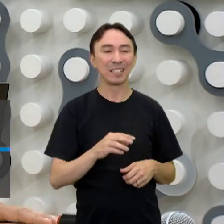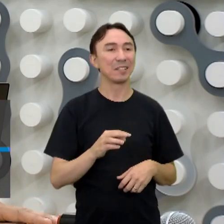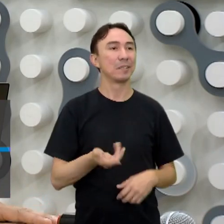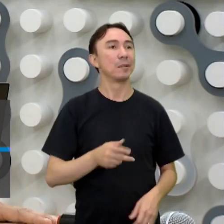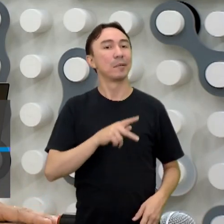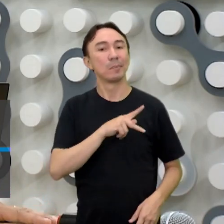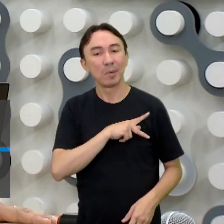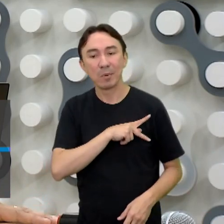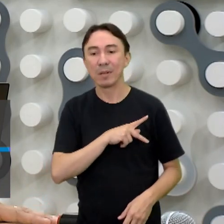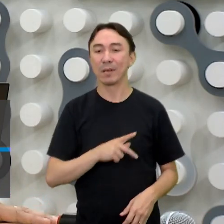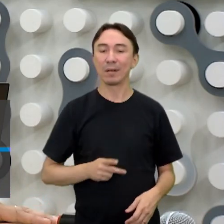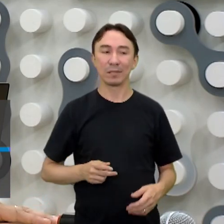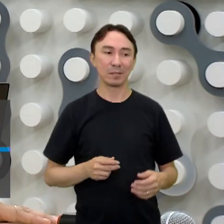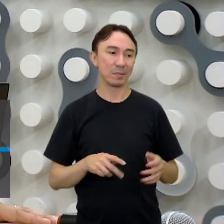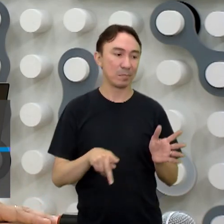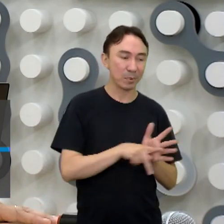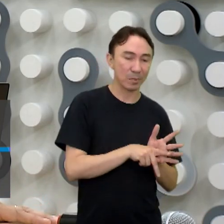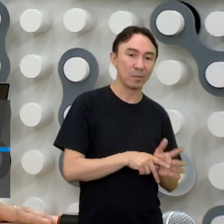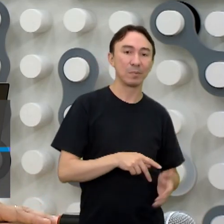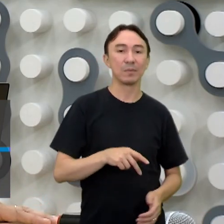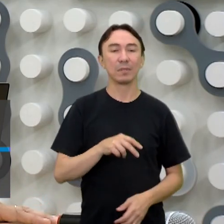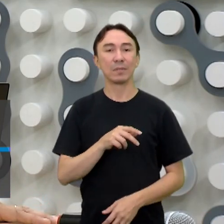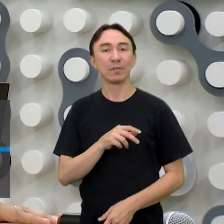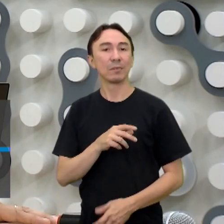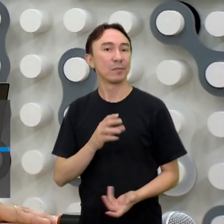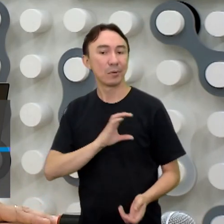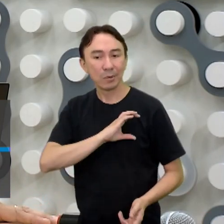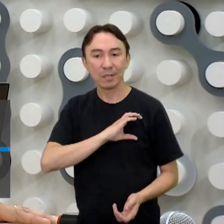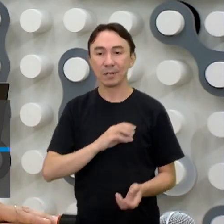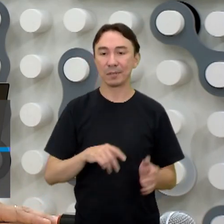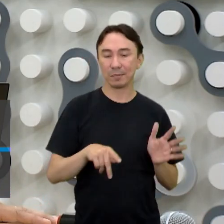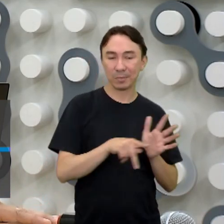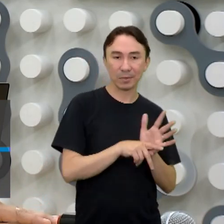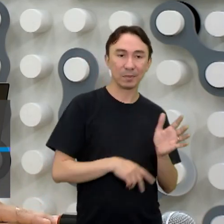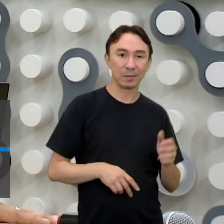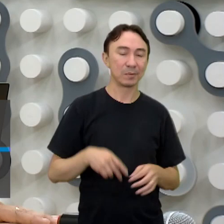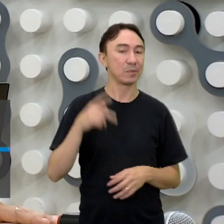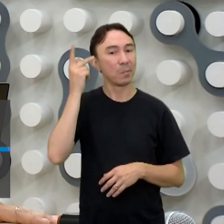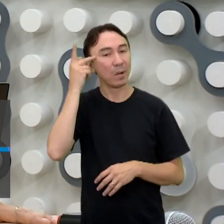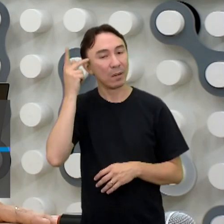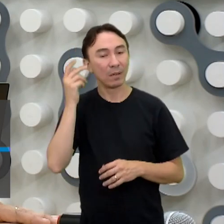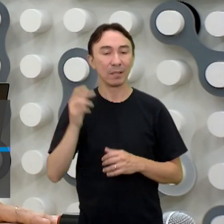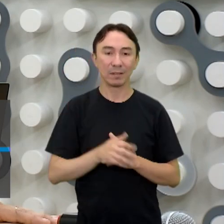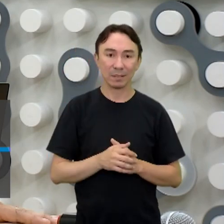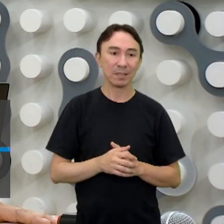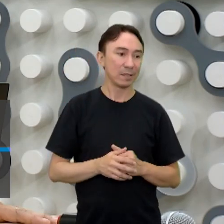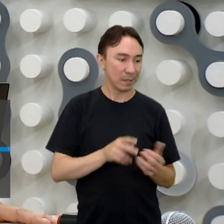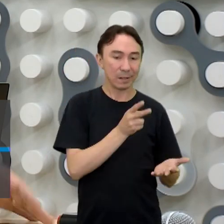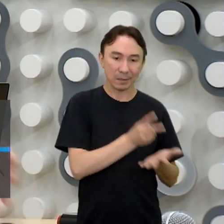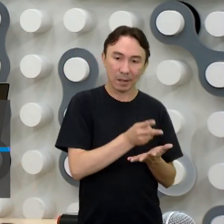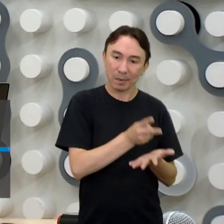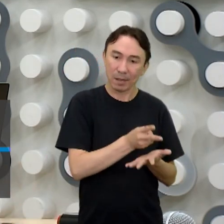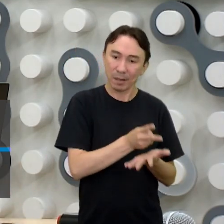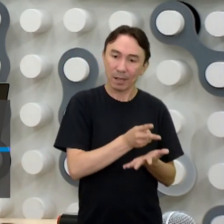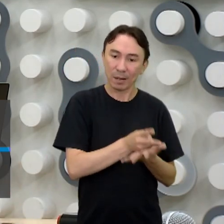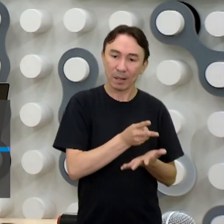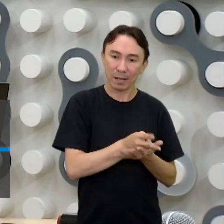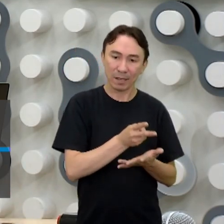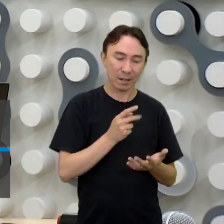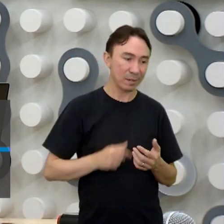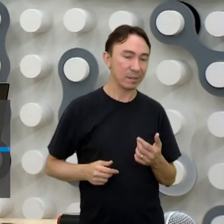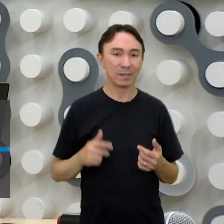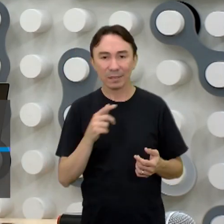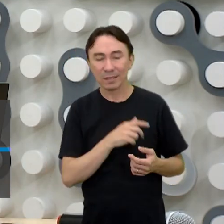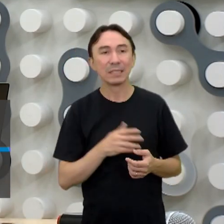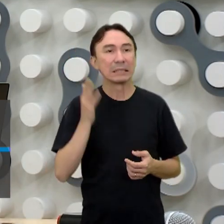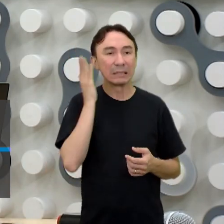jornal aquele repórter sempre fazendo a cobertura, sei lá, do seu time. Por que não vai o outro? Porque ele está lá, ele é especialista, ele conhece todo mundo lá, ele sabe